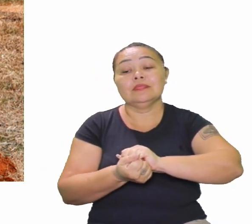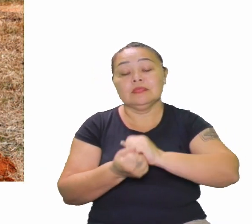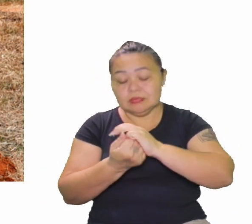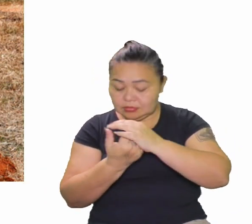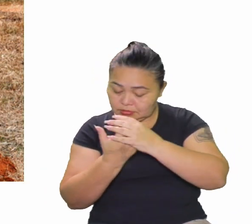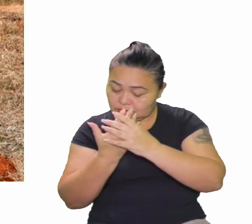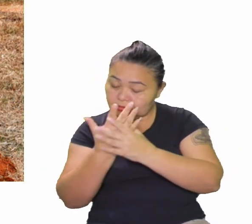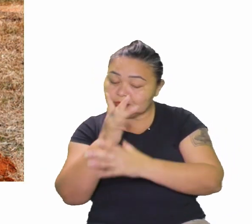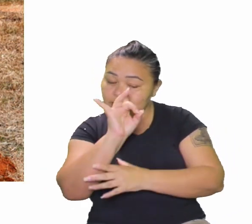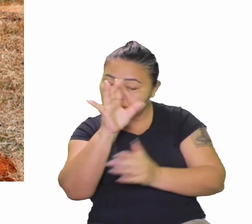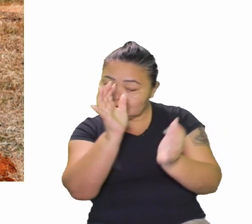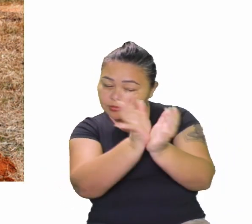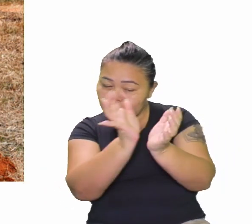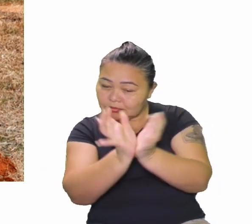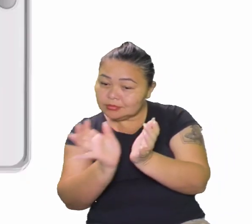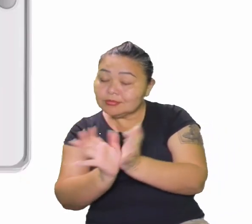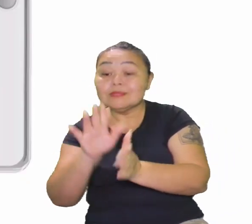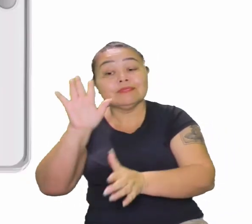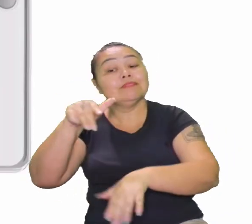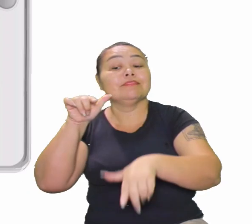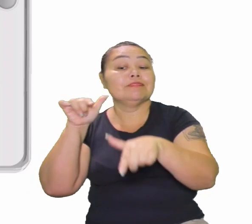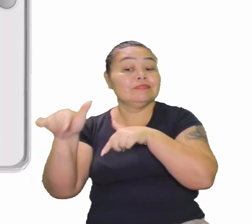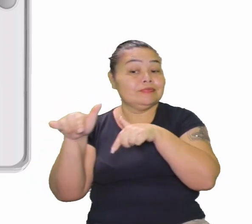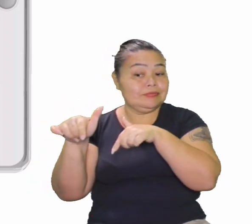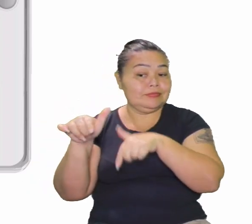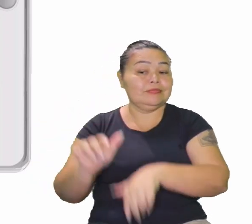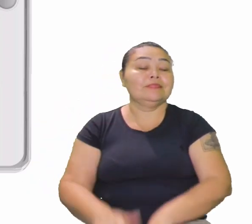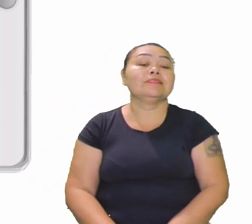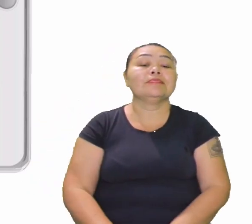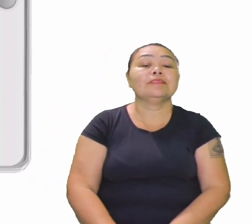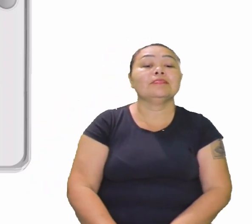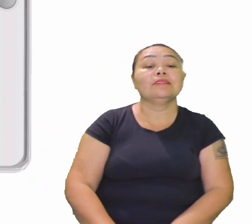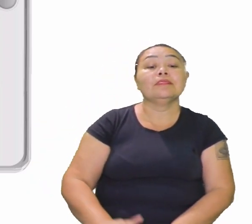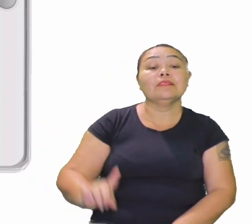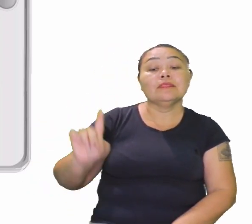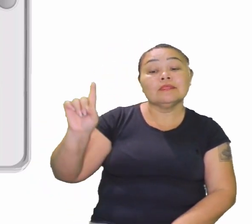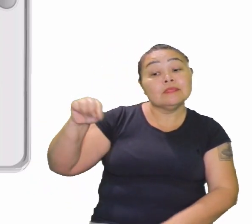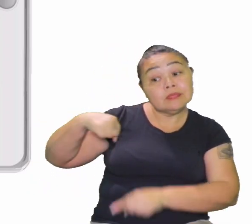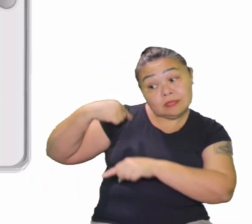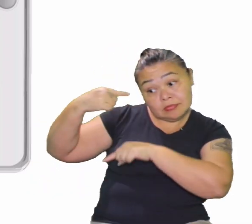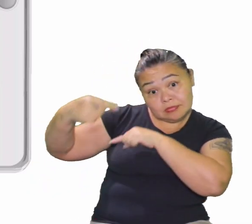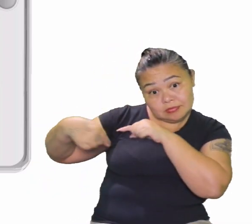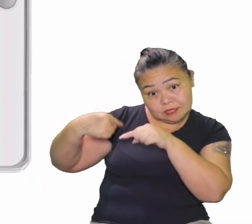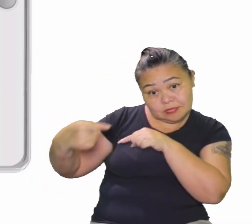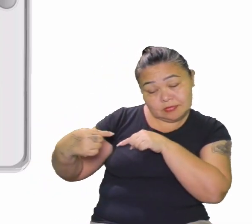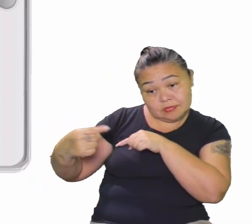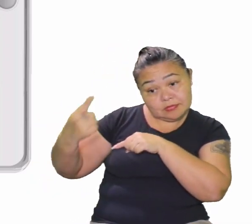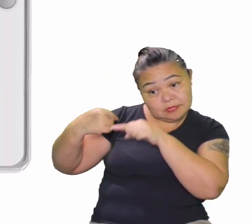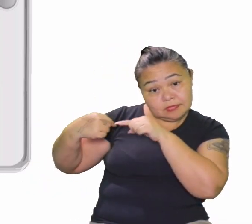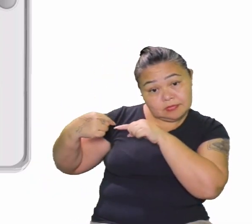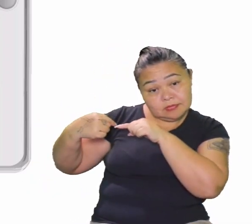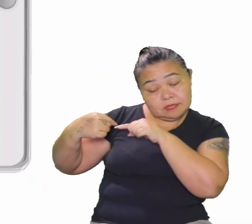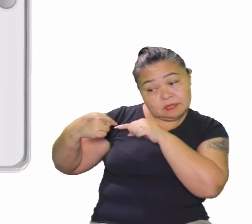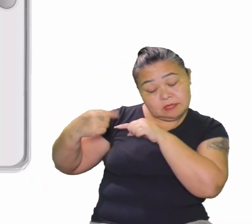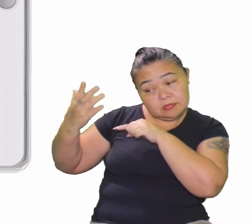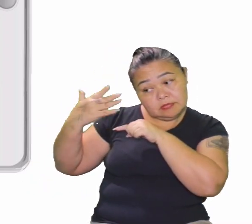Evolutivas de cada espécie que a gente está trabalhando, tá? E a procedência delas, né? Se vieram